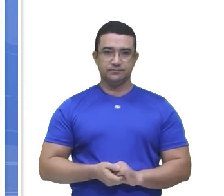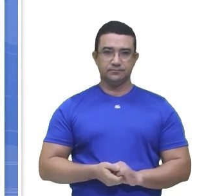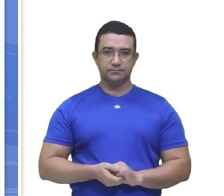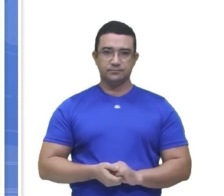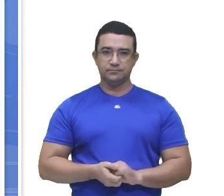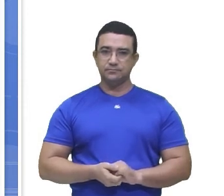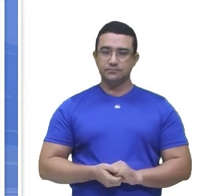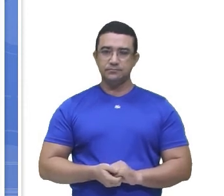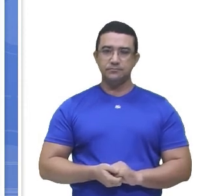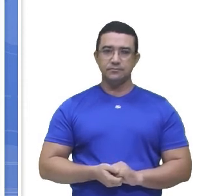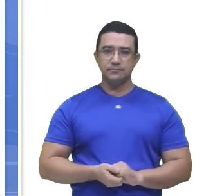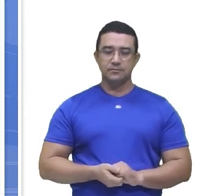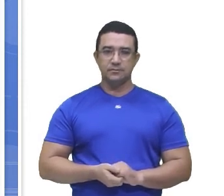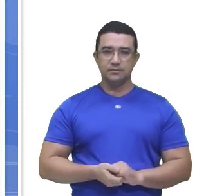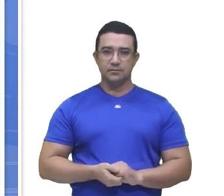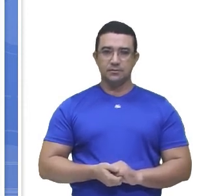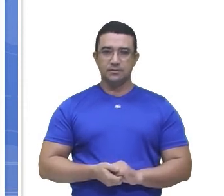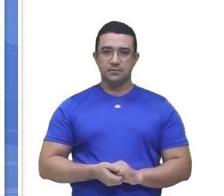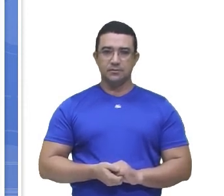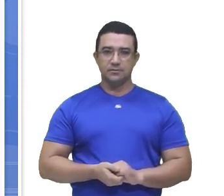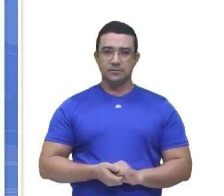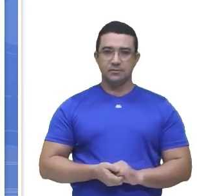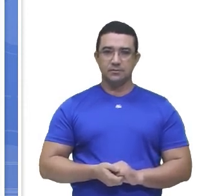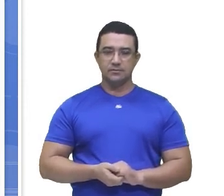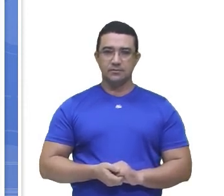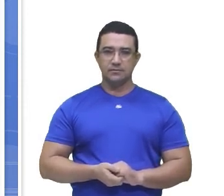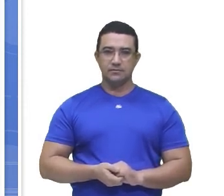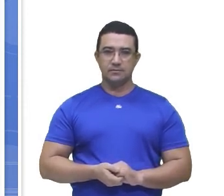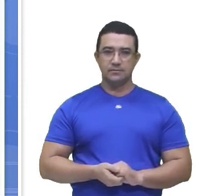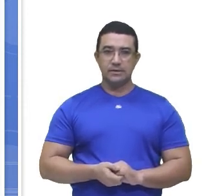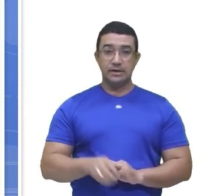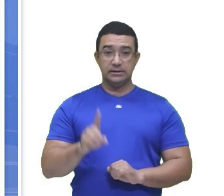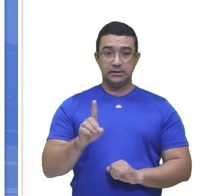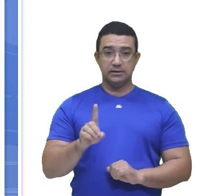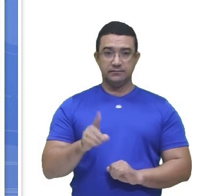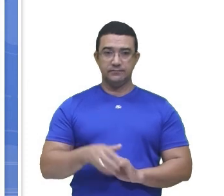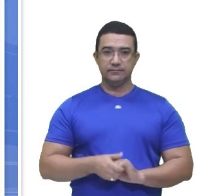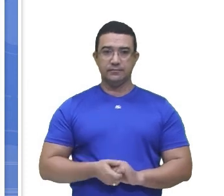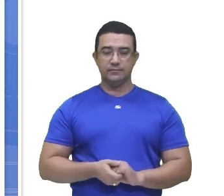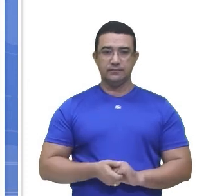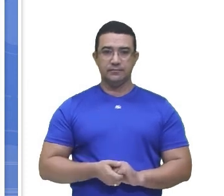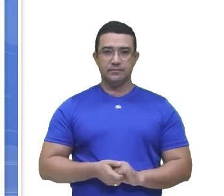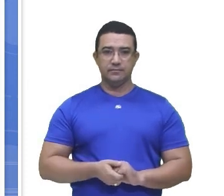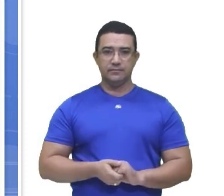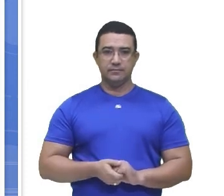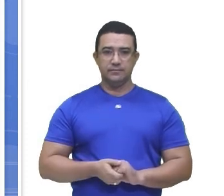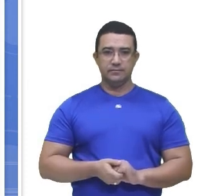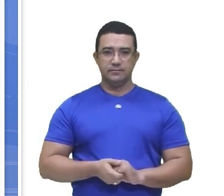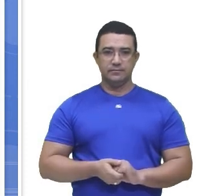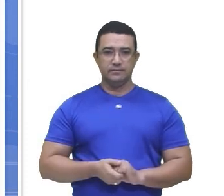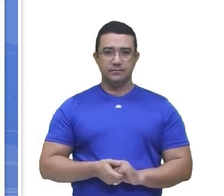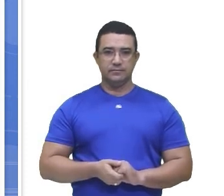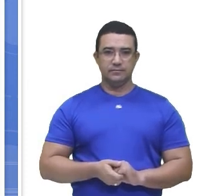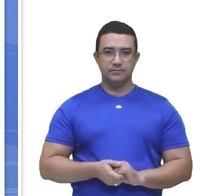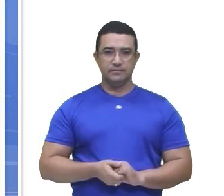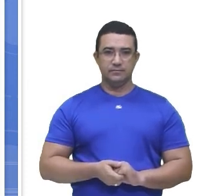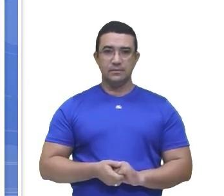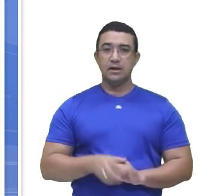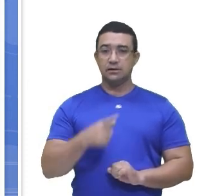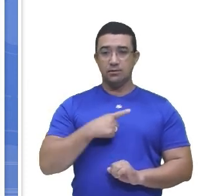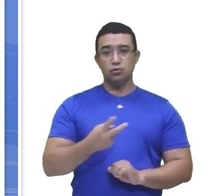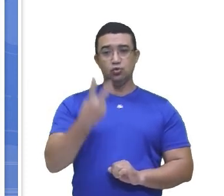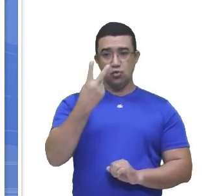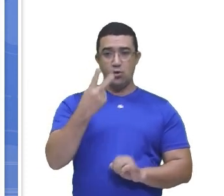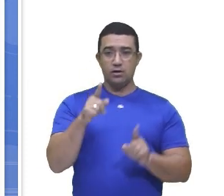sílaba tônica é a mesma. Português, nhe, espanhol, ne. Na letra D, nós temos quantas heterotônicas? Temos 2